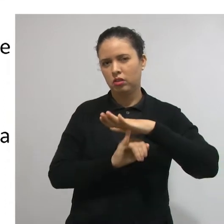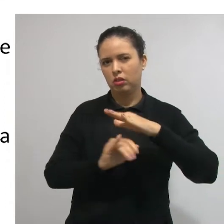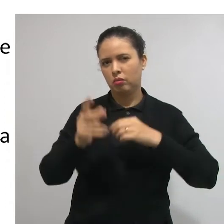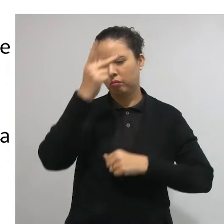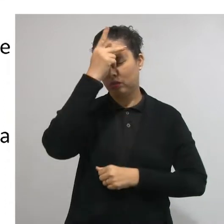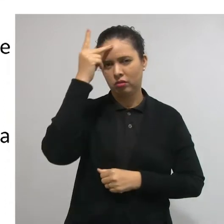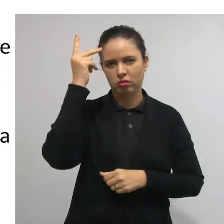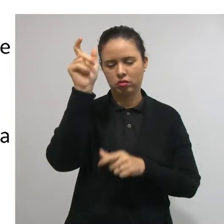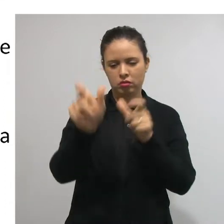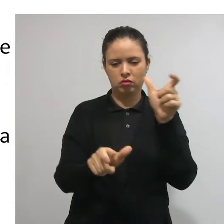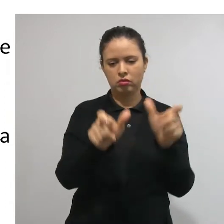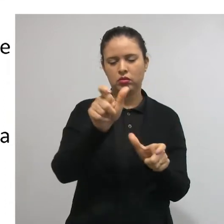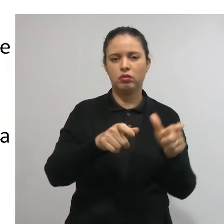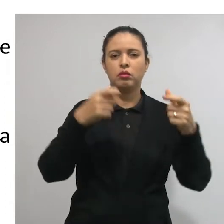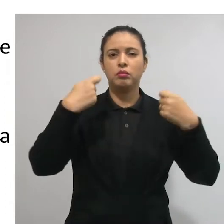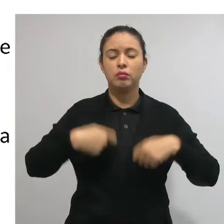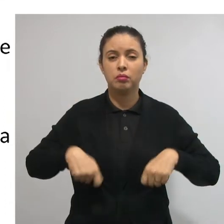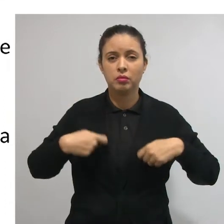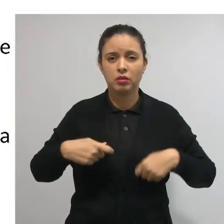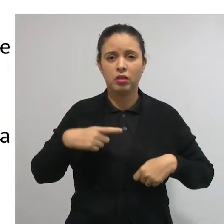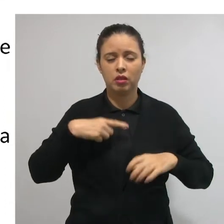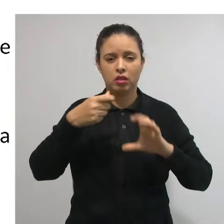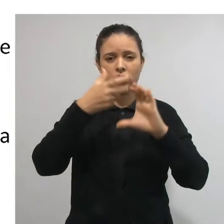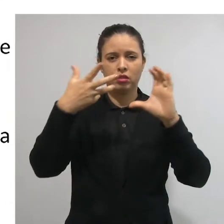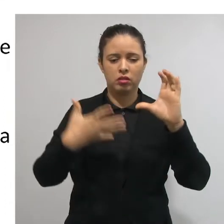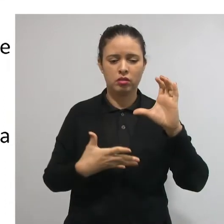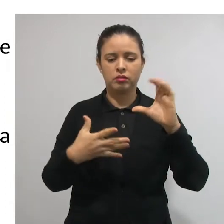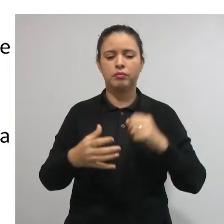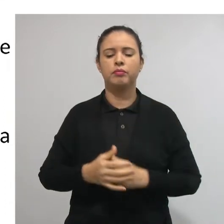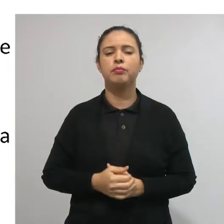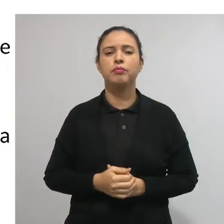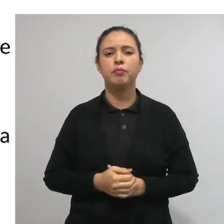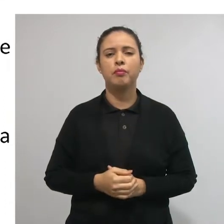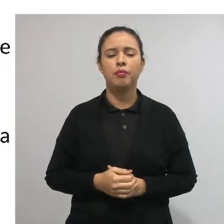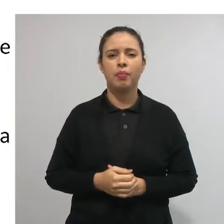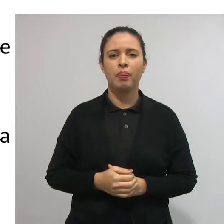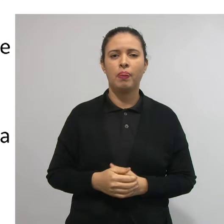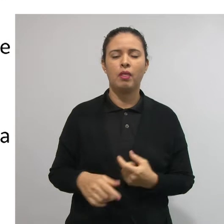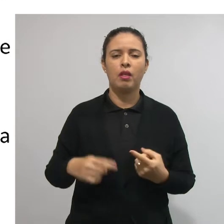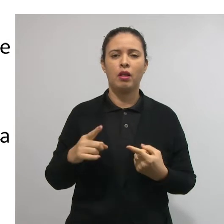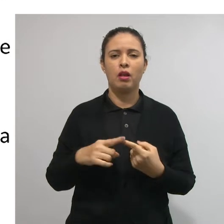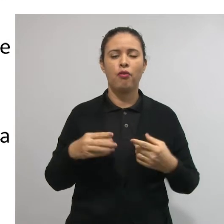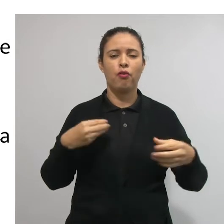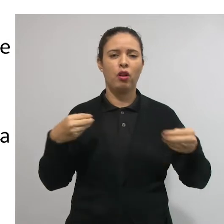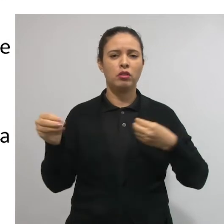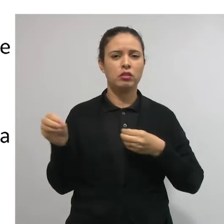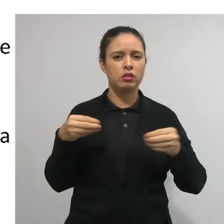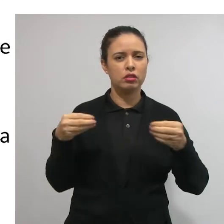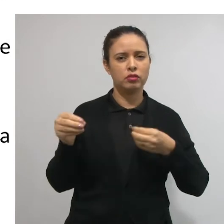homem organizacional deve possuir as seguintes características. Ser o quê? Flexível. E isso, ó,